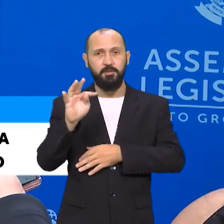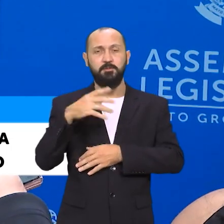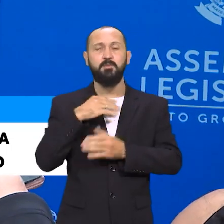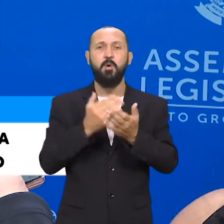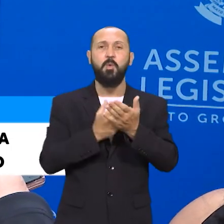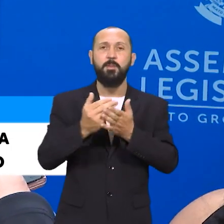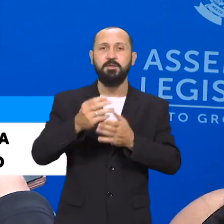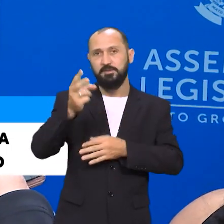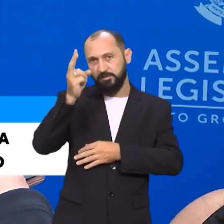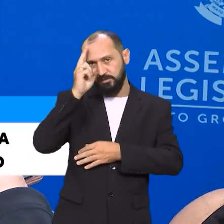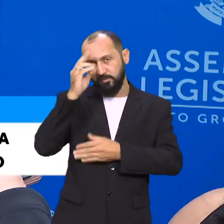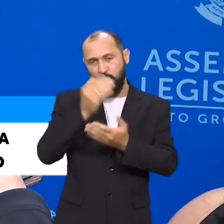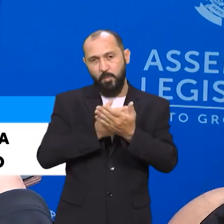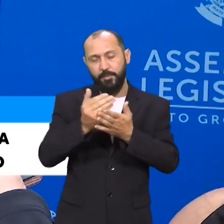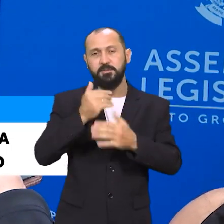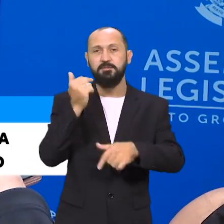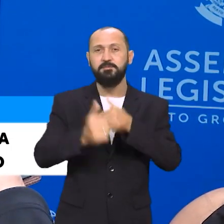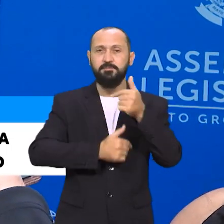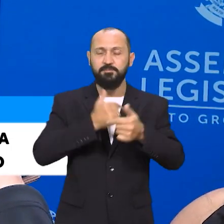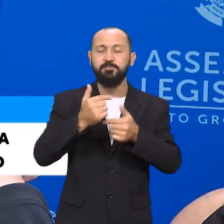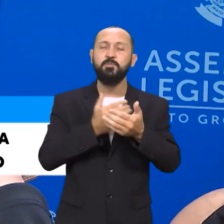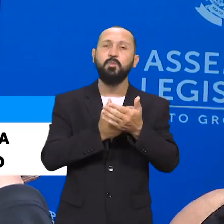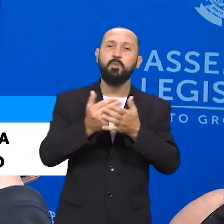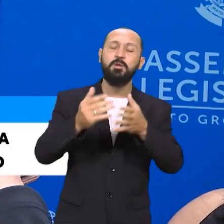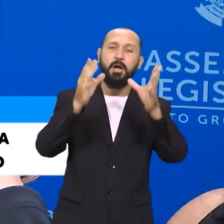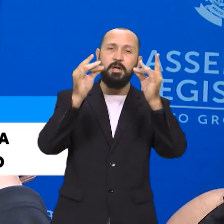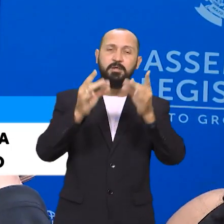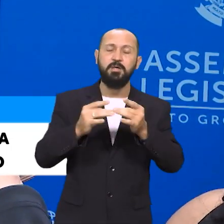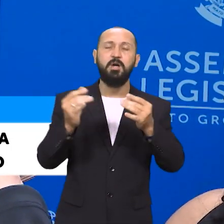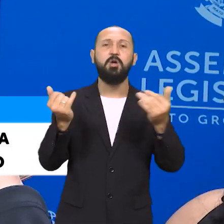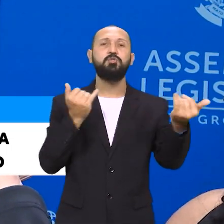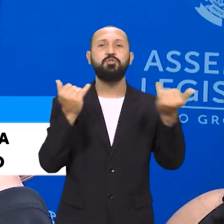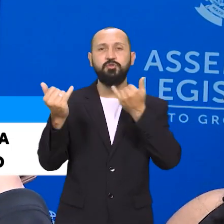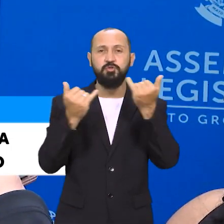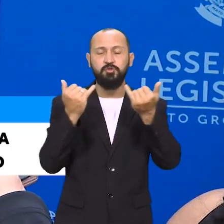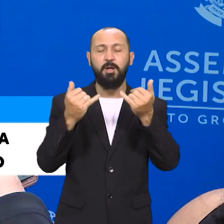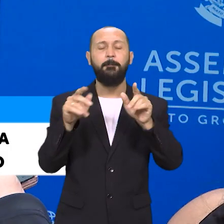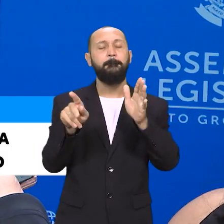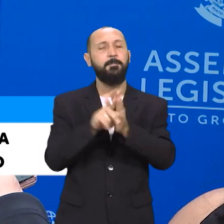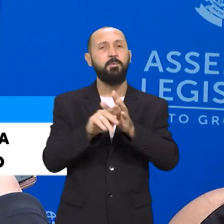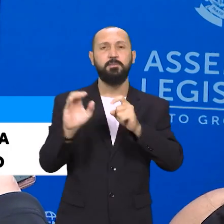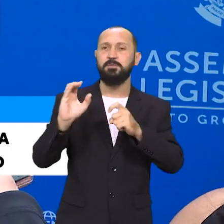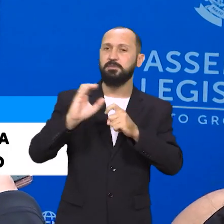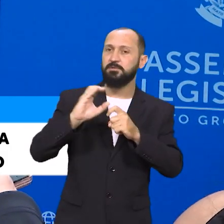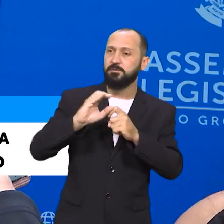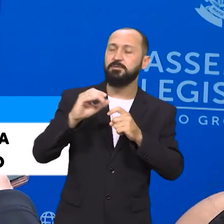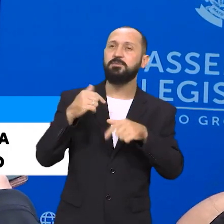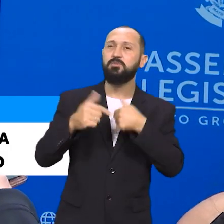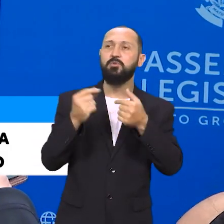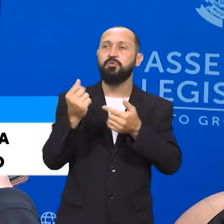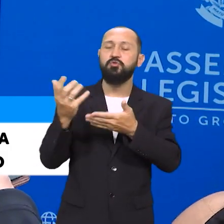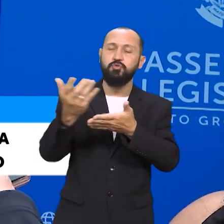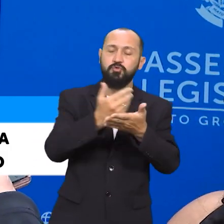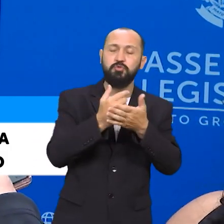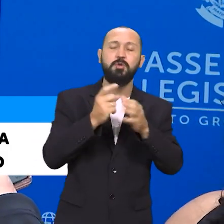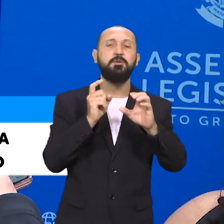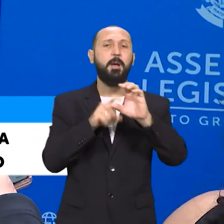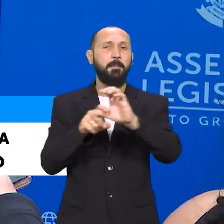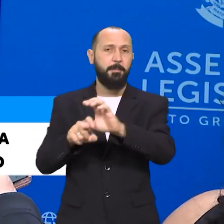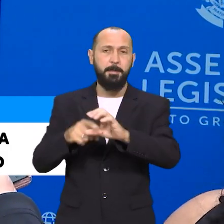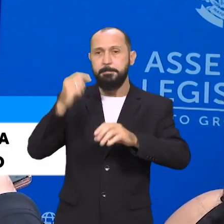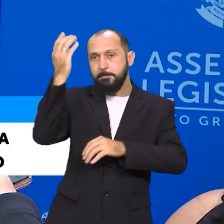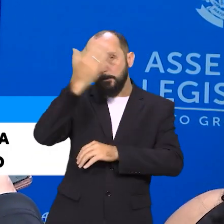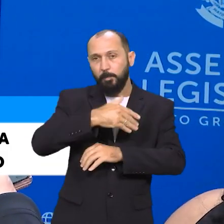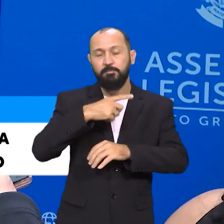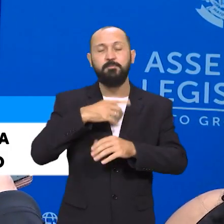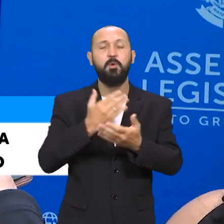Essa comissão, a partir de segunda-feira, começa a trabalhar, se apoderar de todos os dados da CACEMES, relativos à sua receita, despesa,